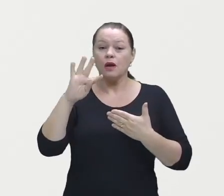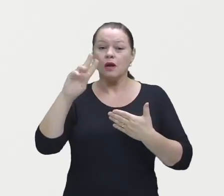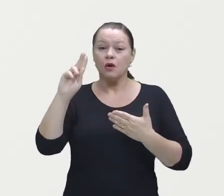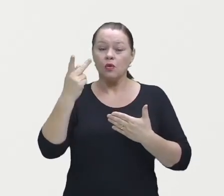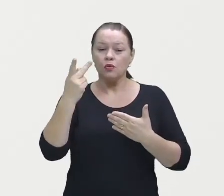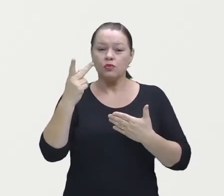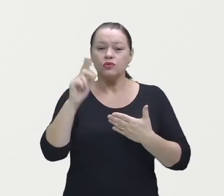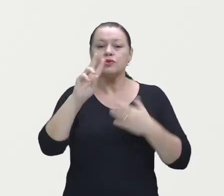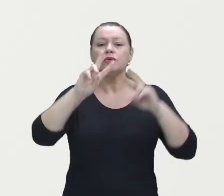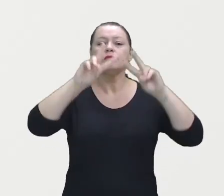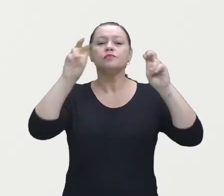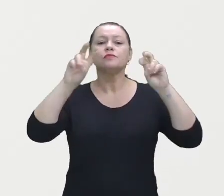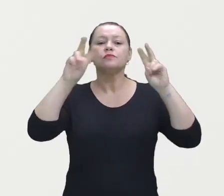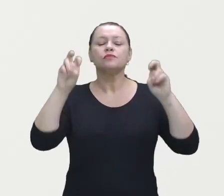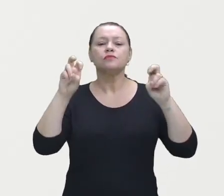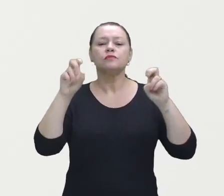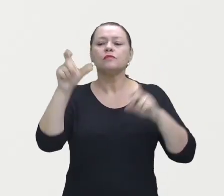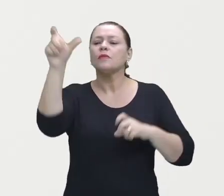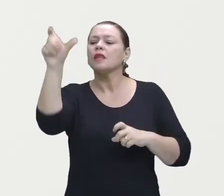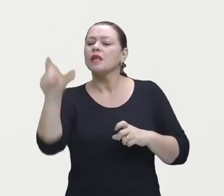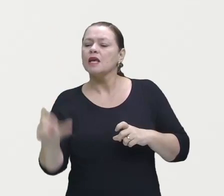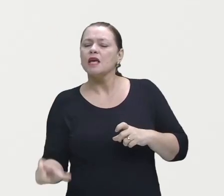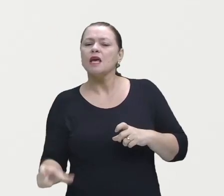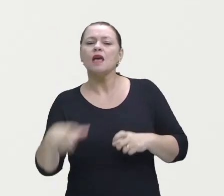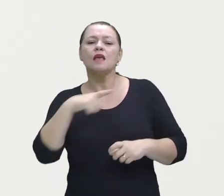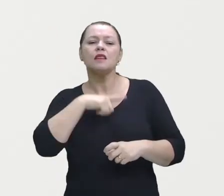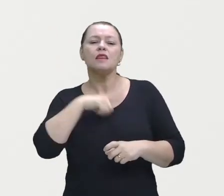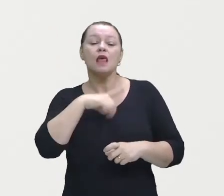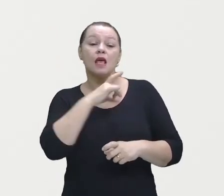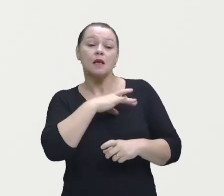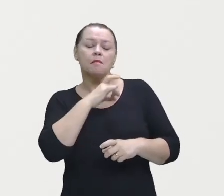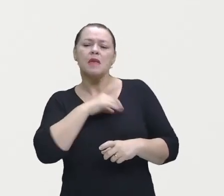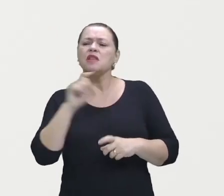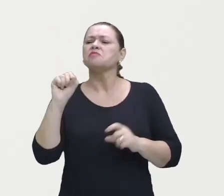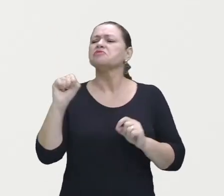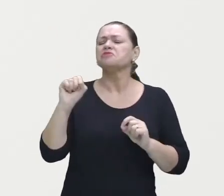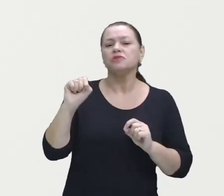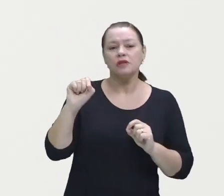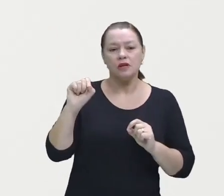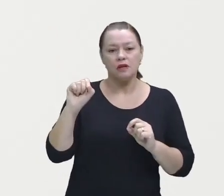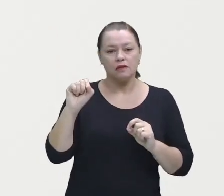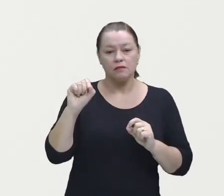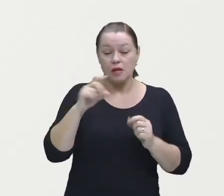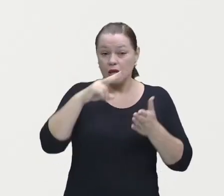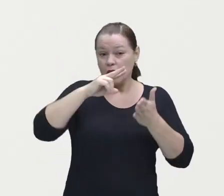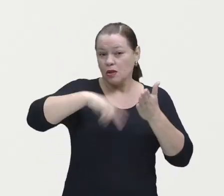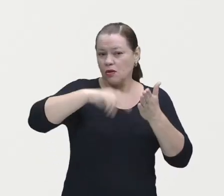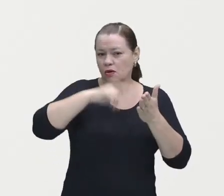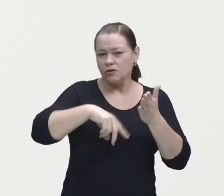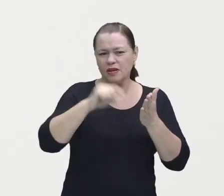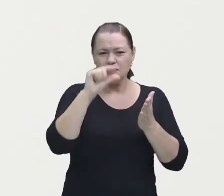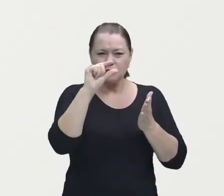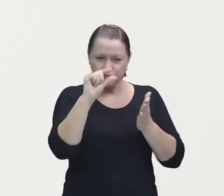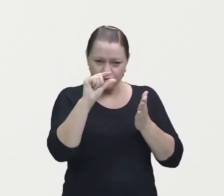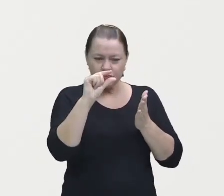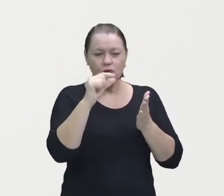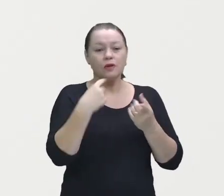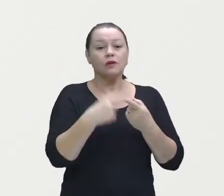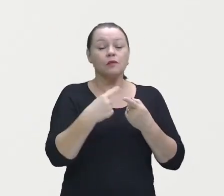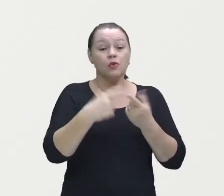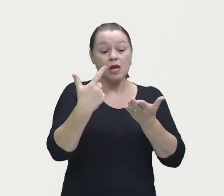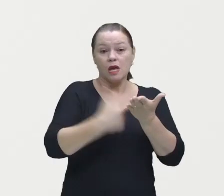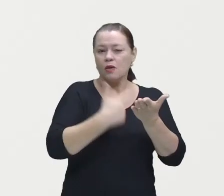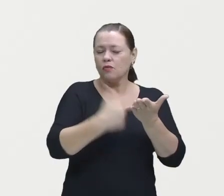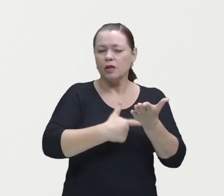do livro é Quem Tem Medo de Quê? Nós só lemos uma partezinha, o livro é bem maior e bem